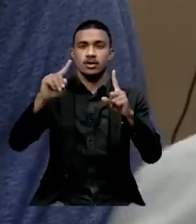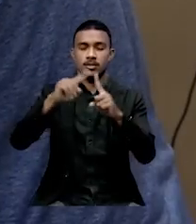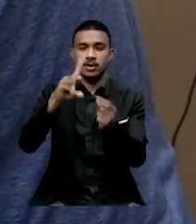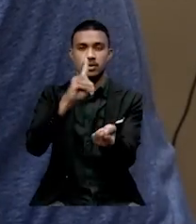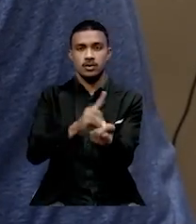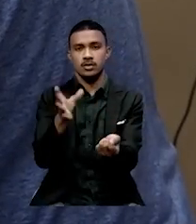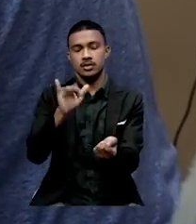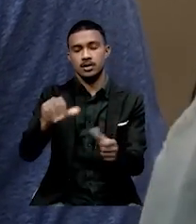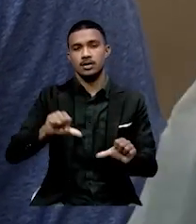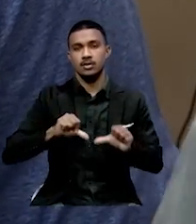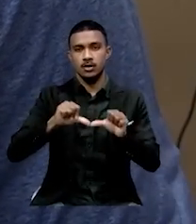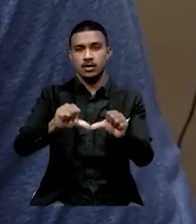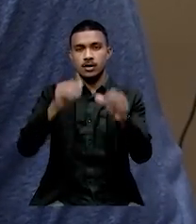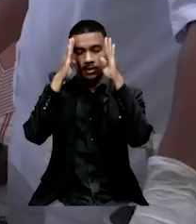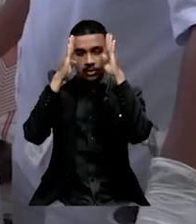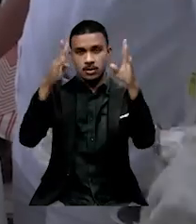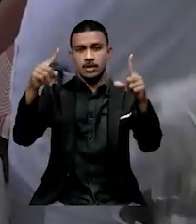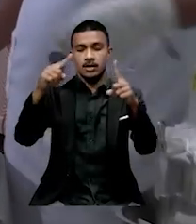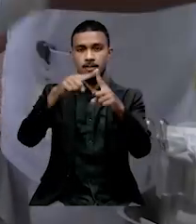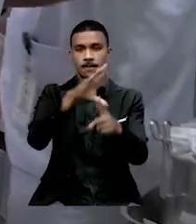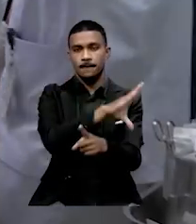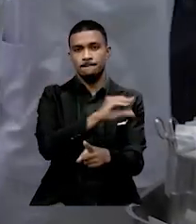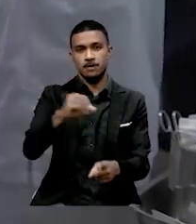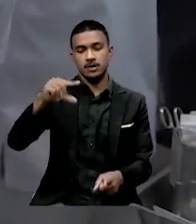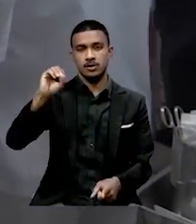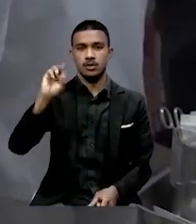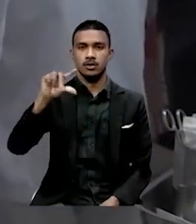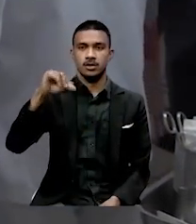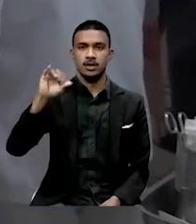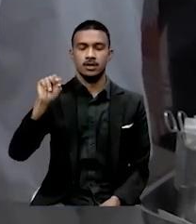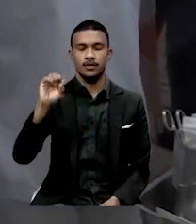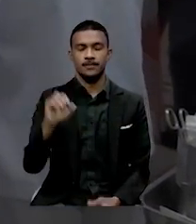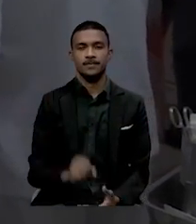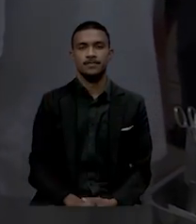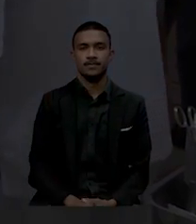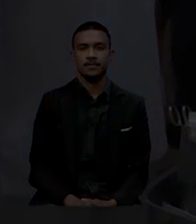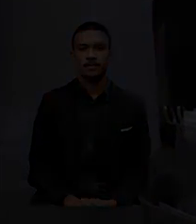sira atu continua tau matam ba Jorginho. Clementino Maia, Jemen.